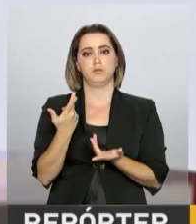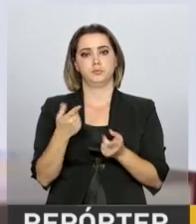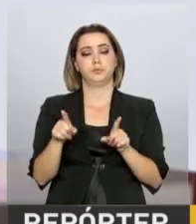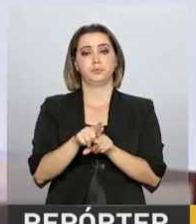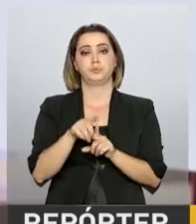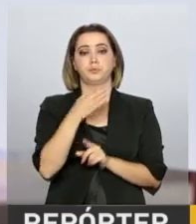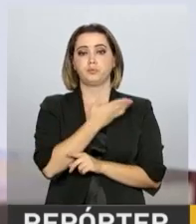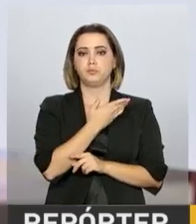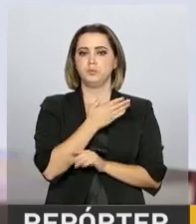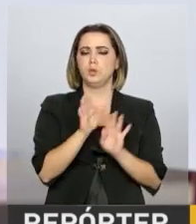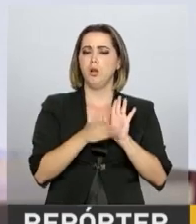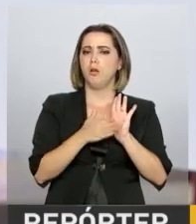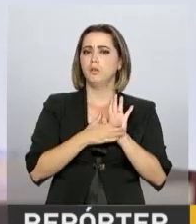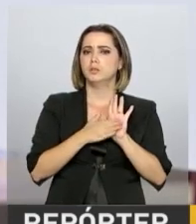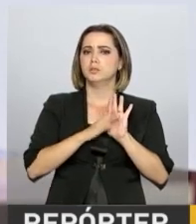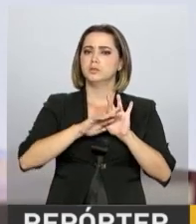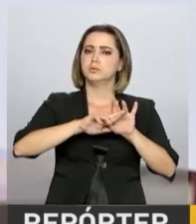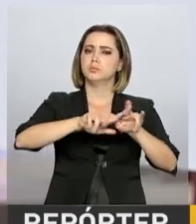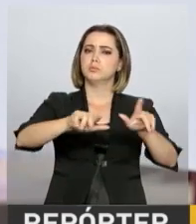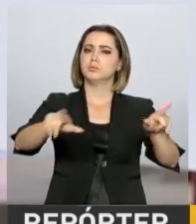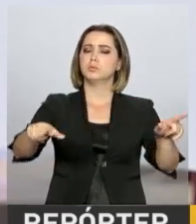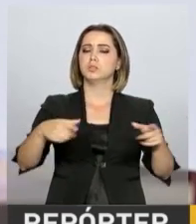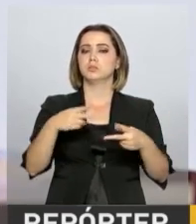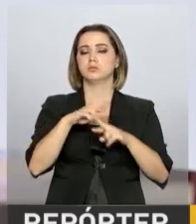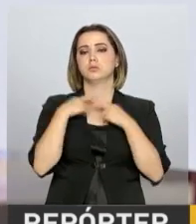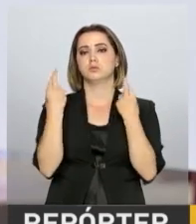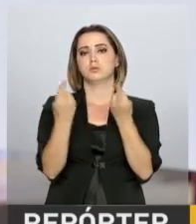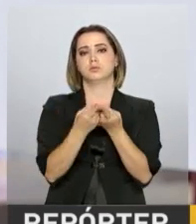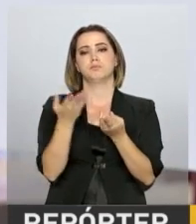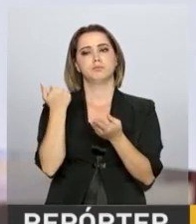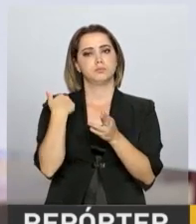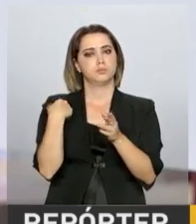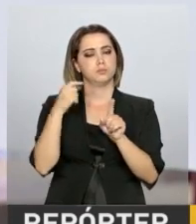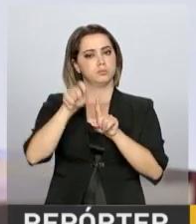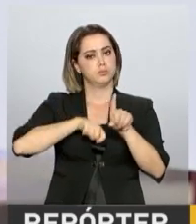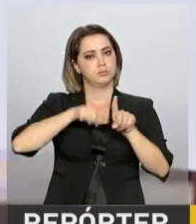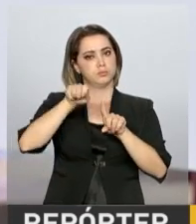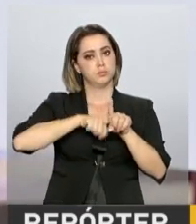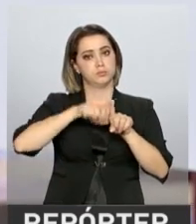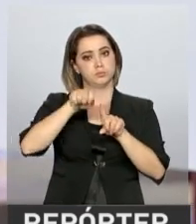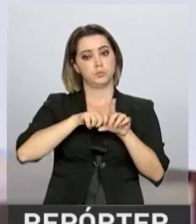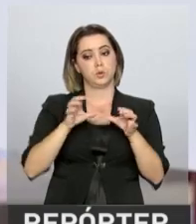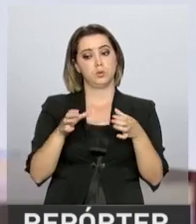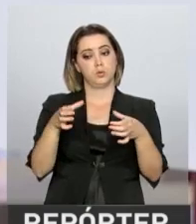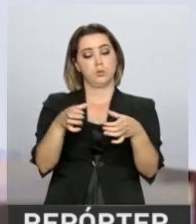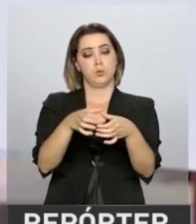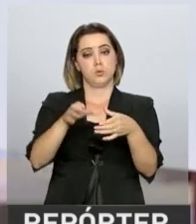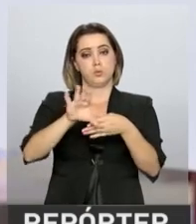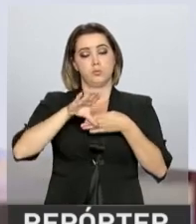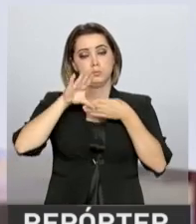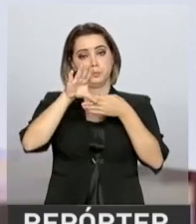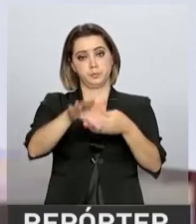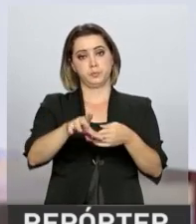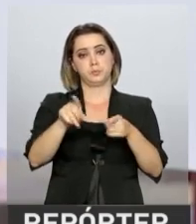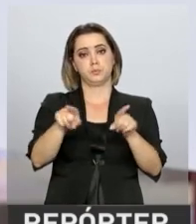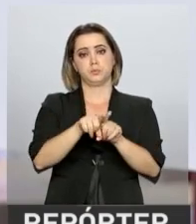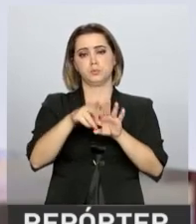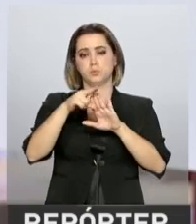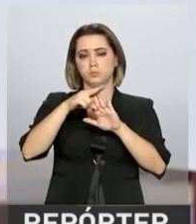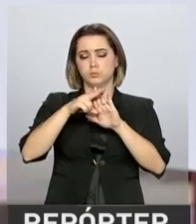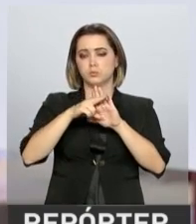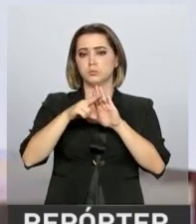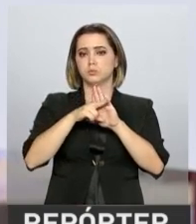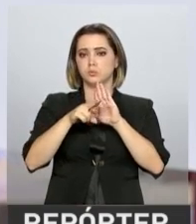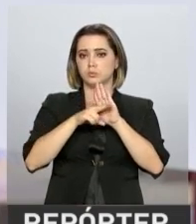elaboradas ao longo de uma série de reuniões nos últimos meses entre os integrantes do conselhão e tratam das